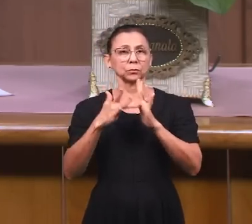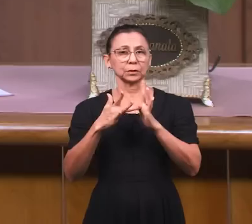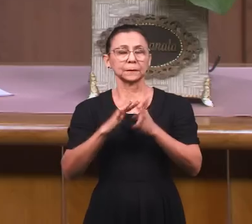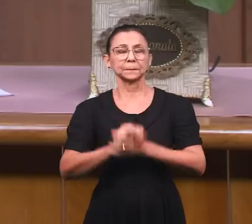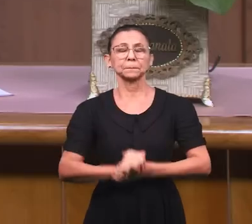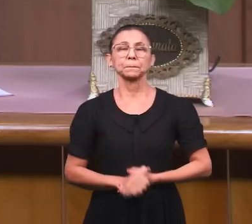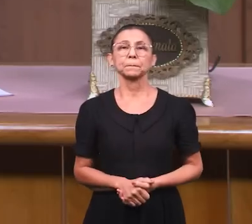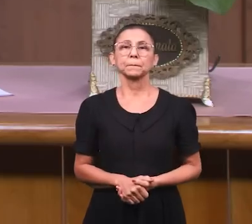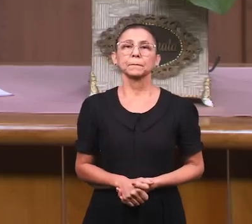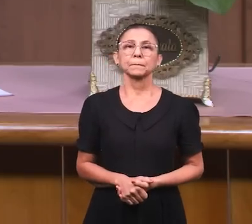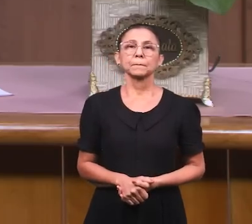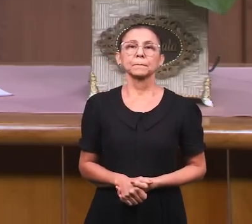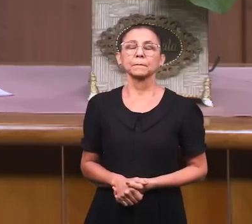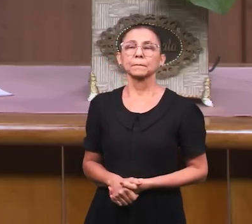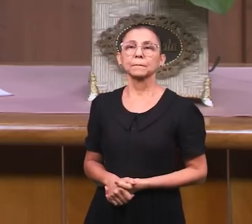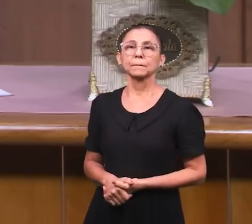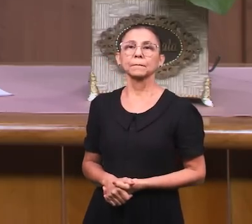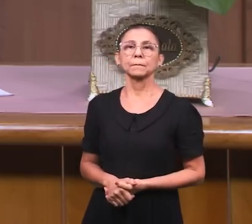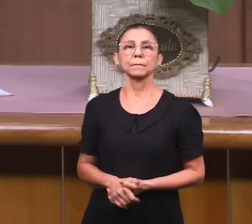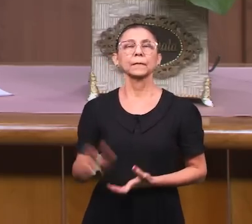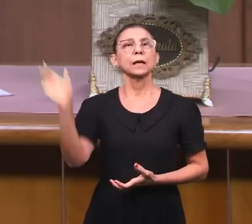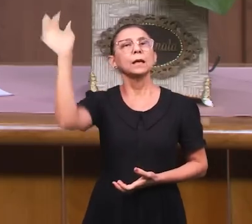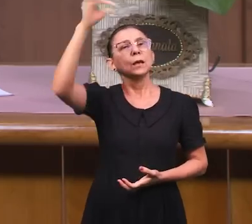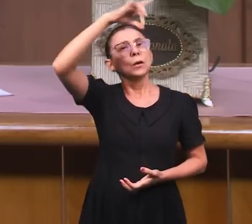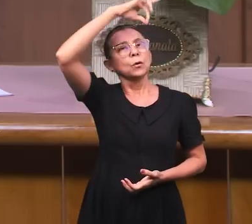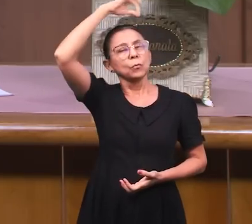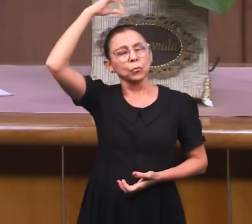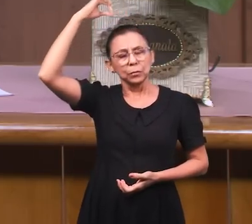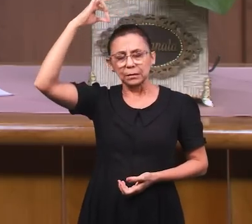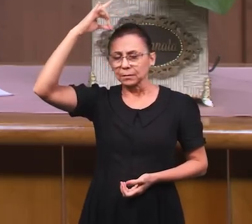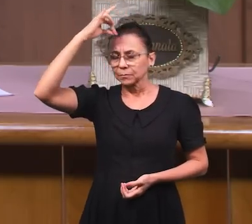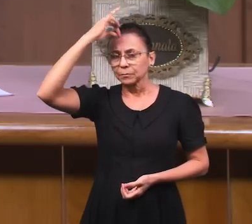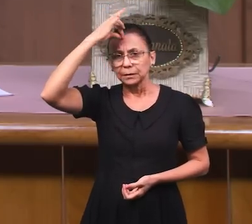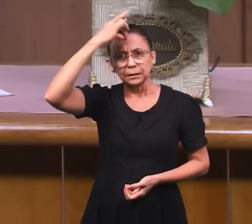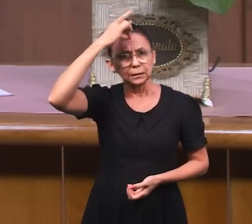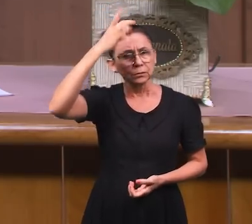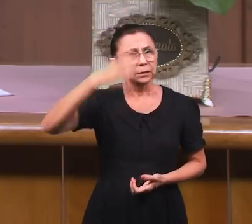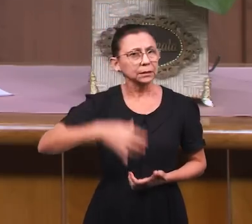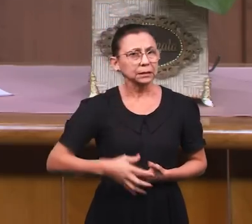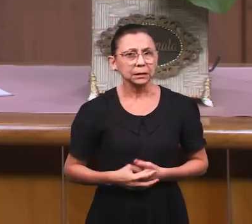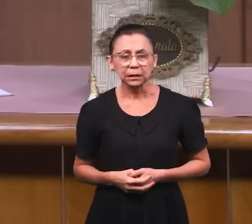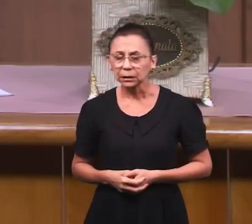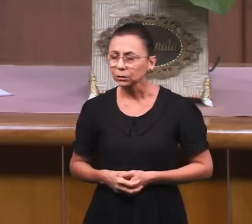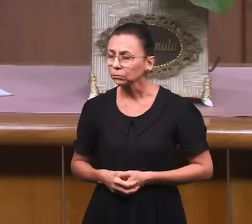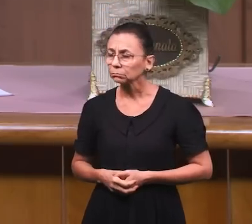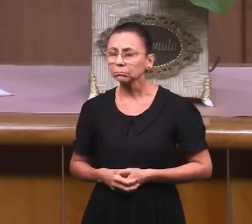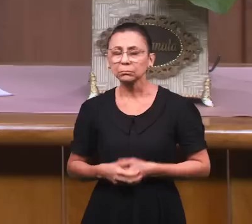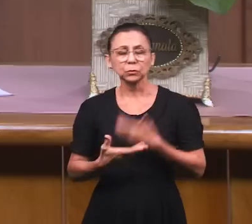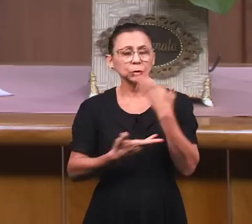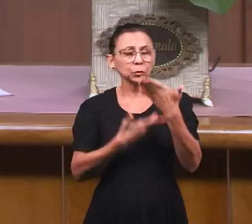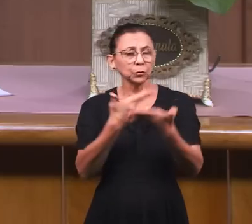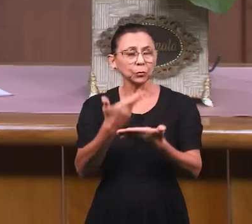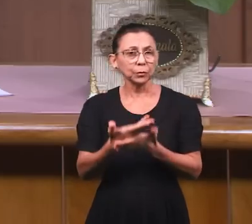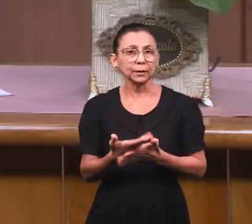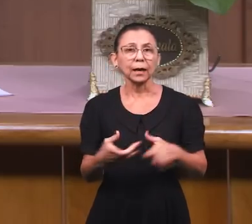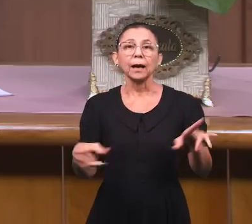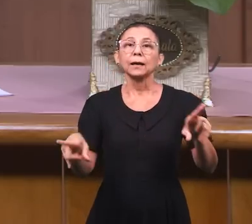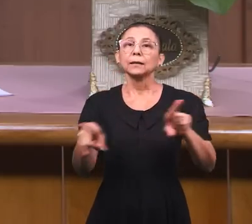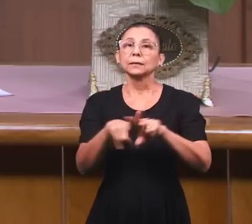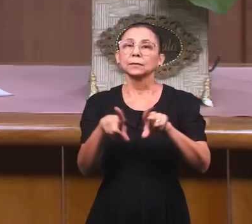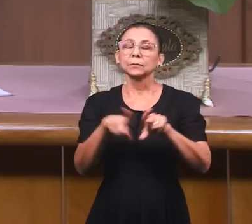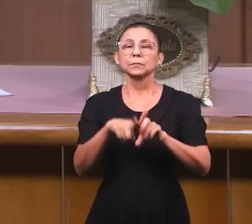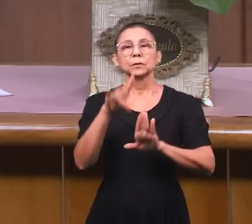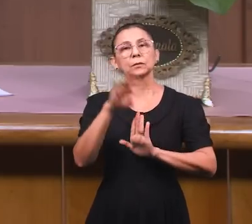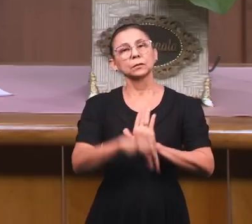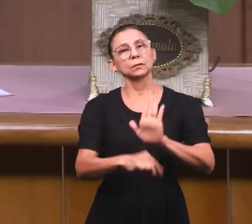que, a partir da orientação daquele homem, disse assim, olha, tudo quanto gastares, eu